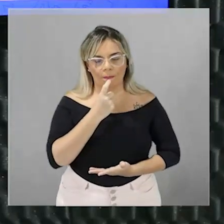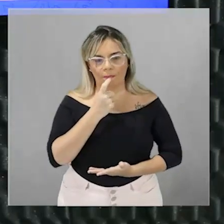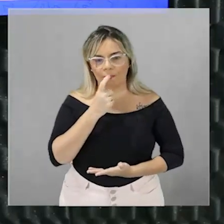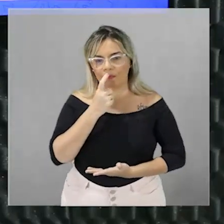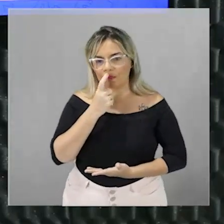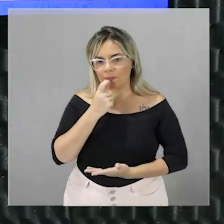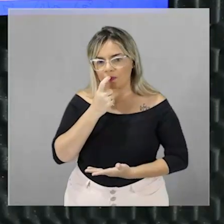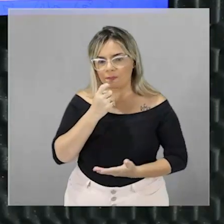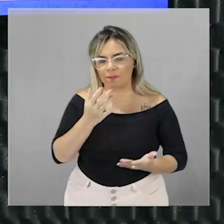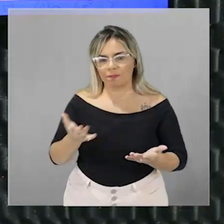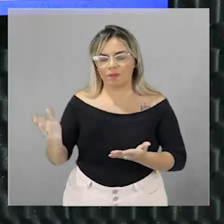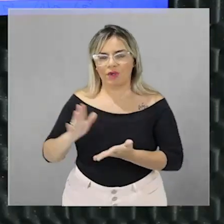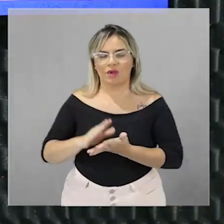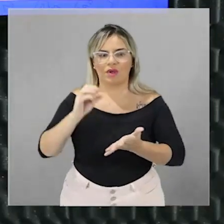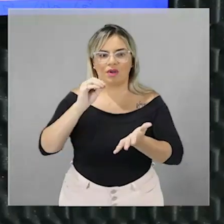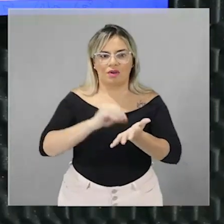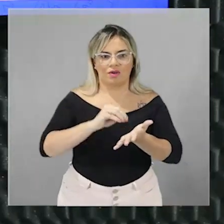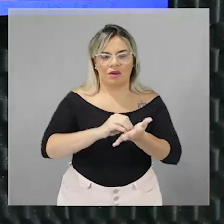estresse hídrico, né,